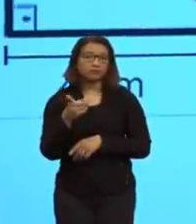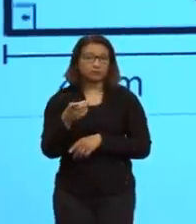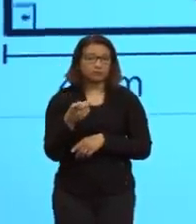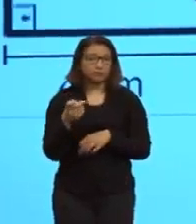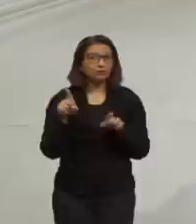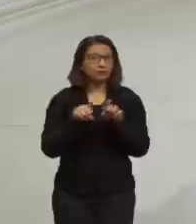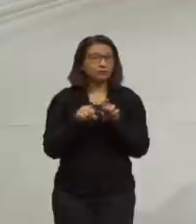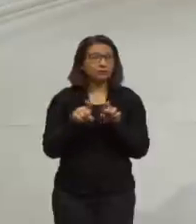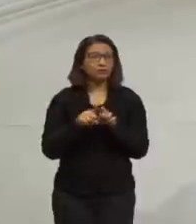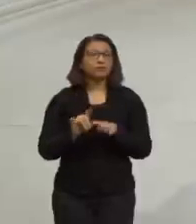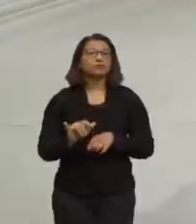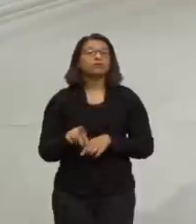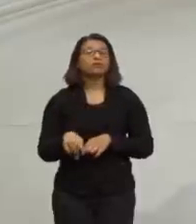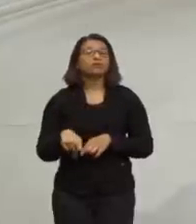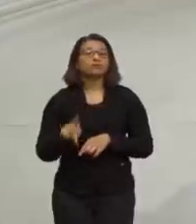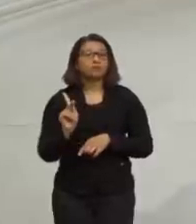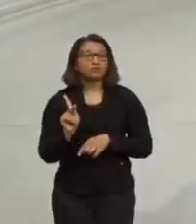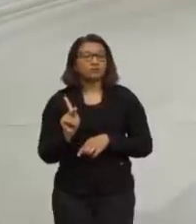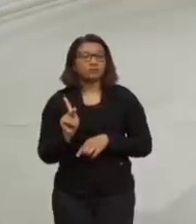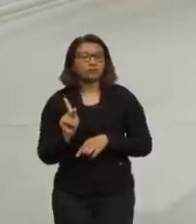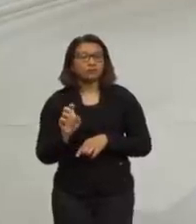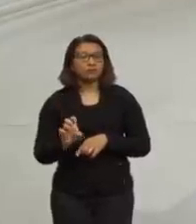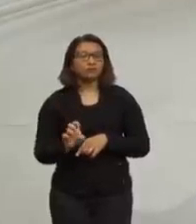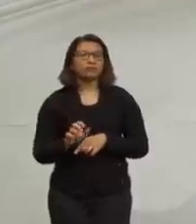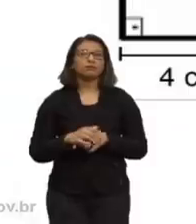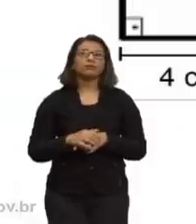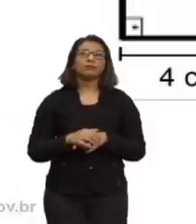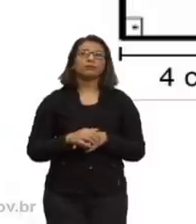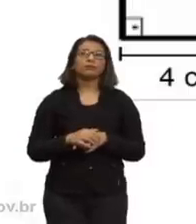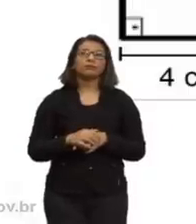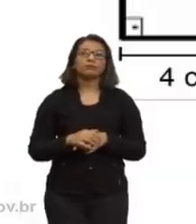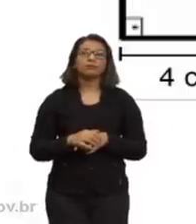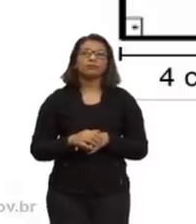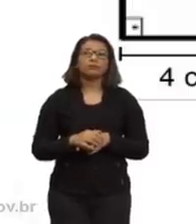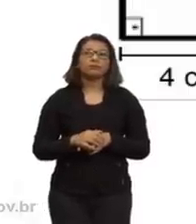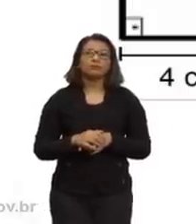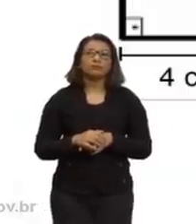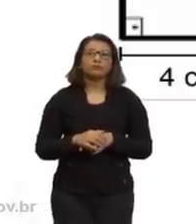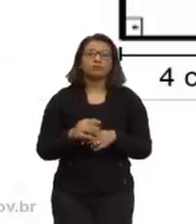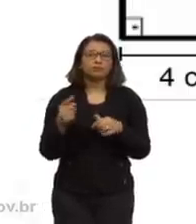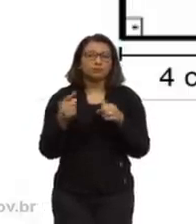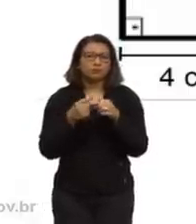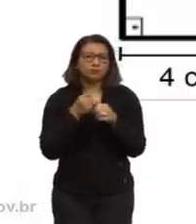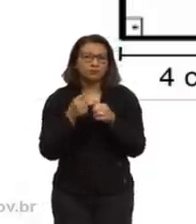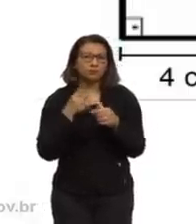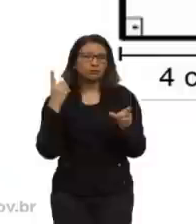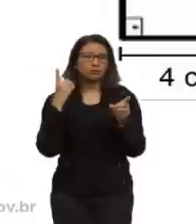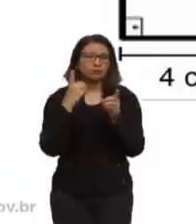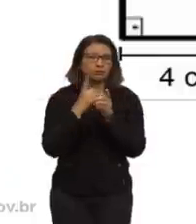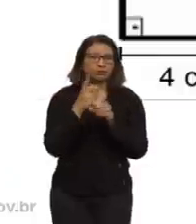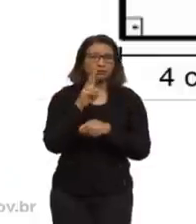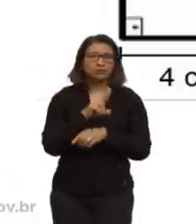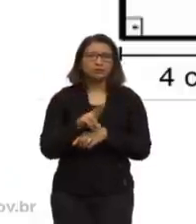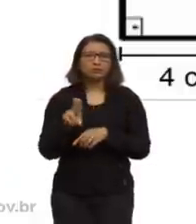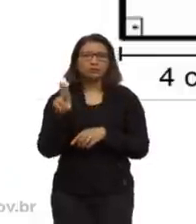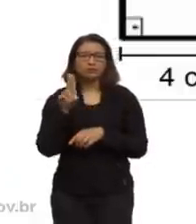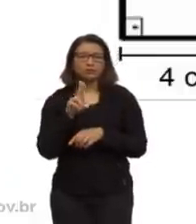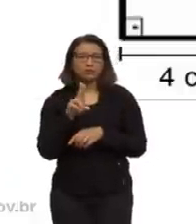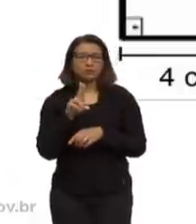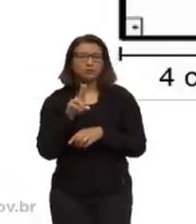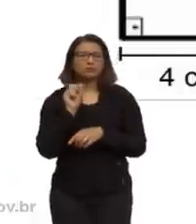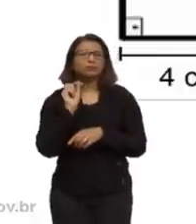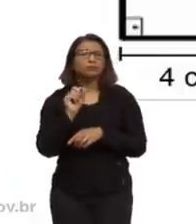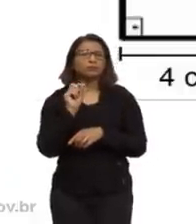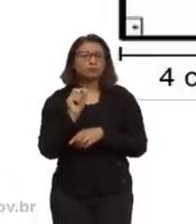Tá? Então, no primeiro caso, nós vamos encontrar através de quem? Do Teorema de